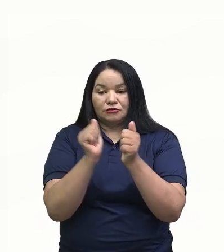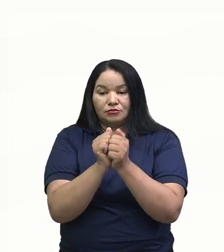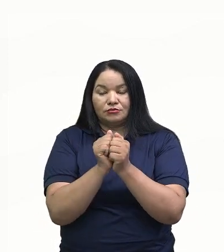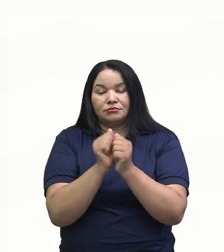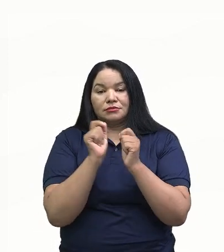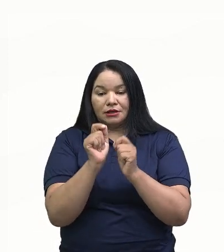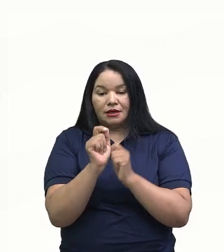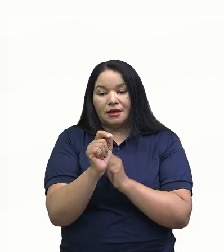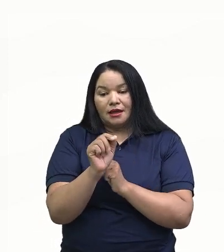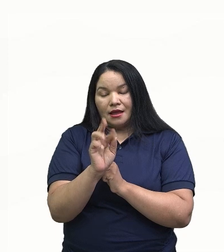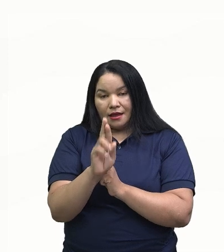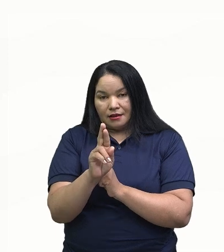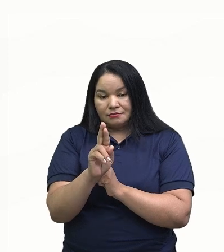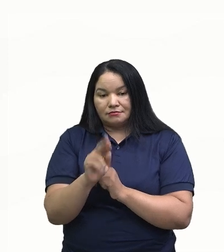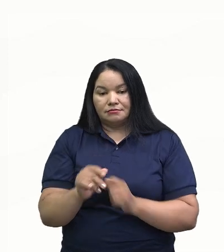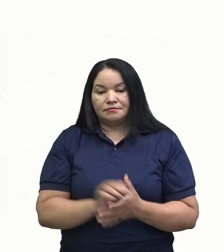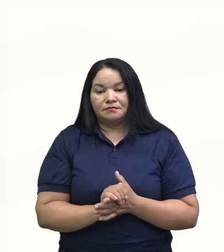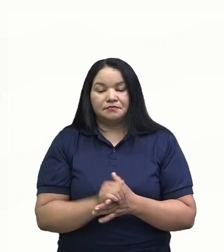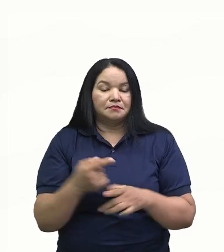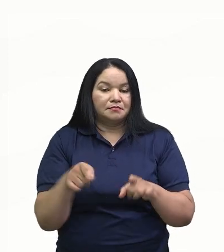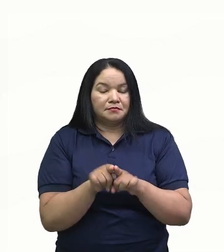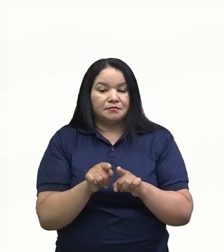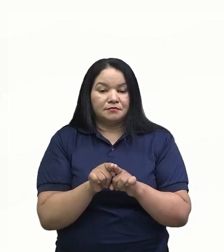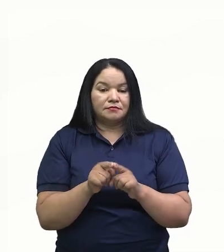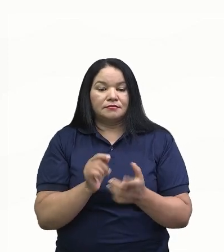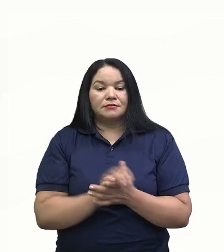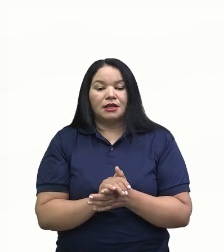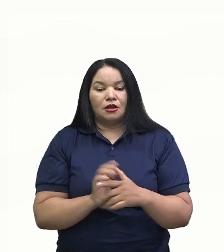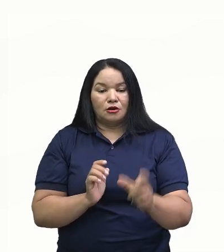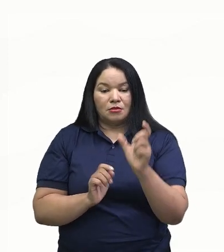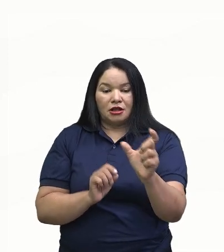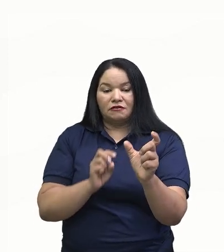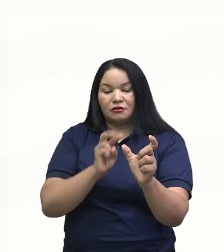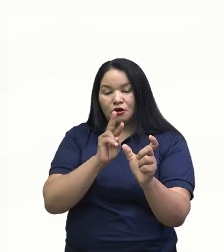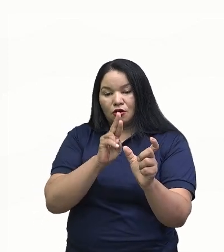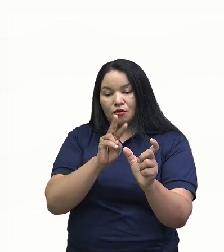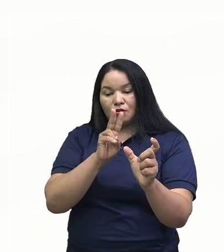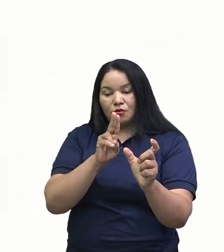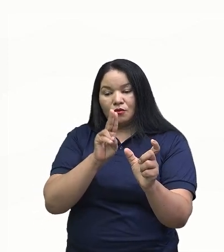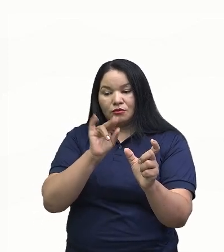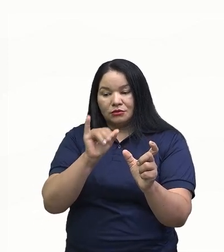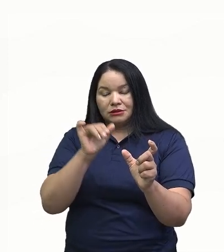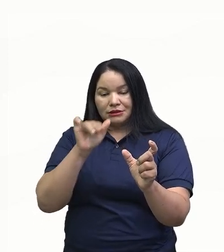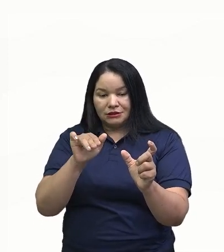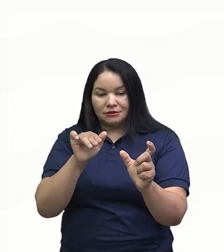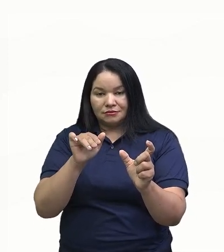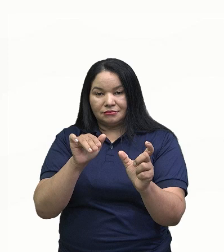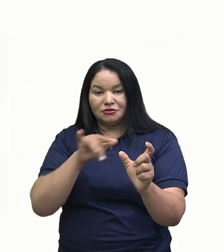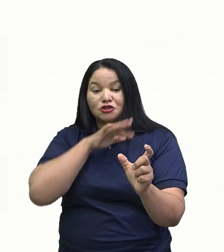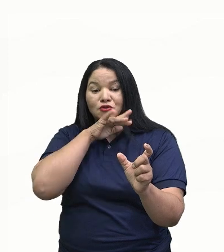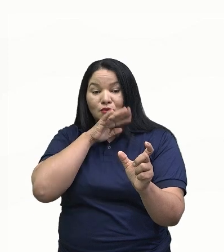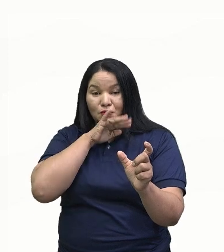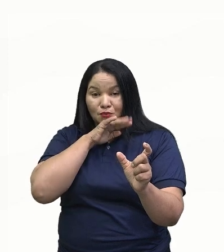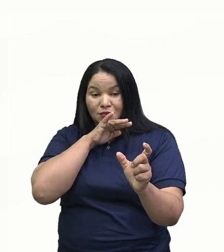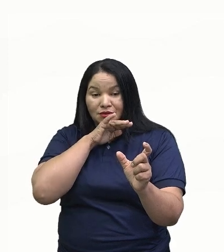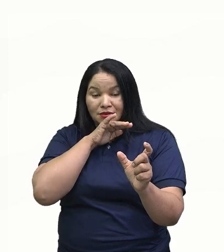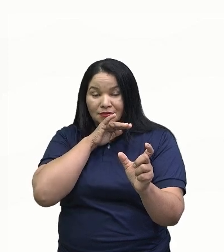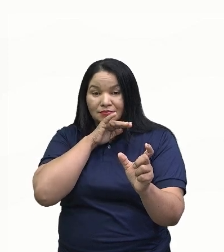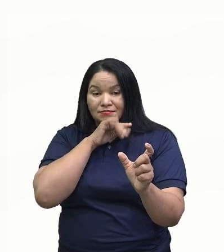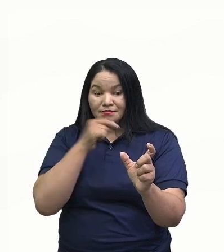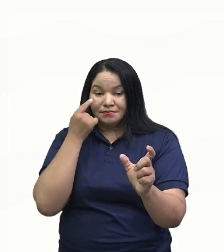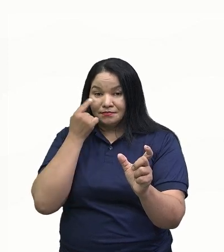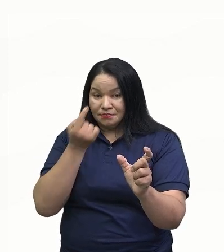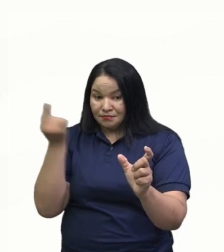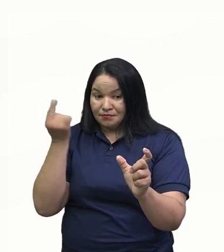R, né? Assim como acontece em ruim, tá? A palavra não é ruim, é ruim,